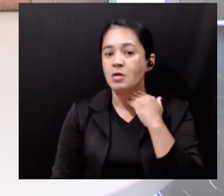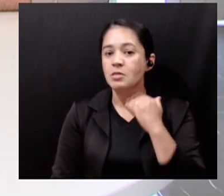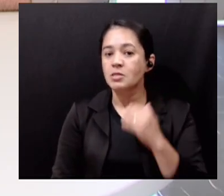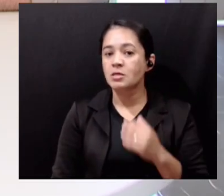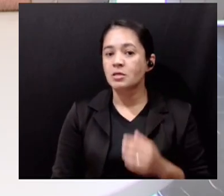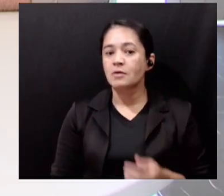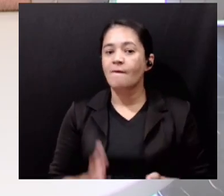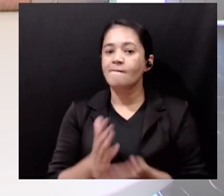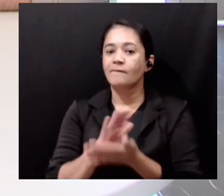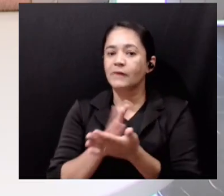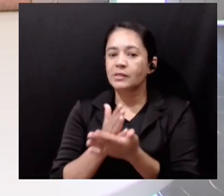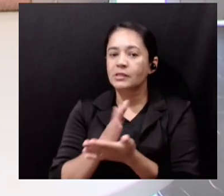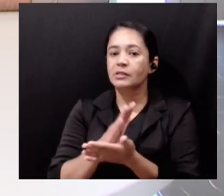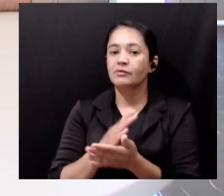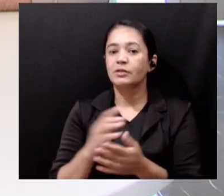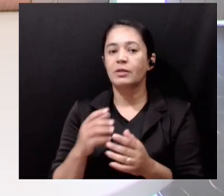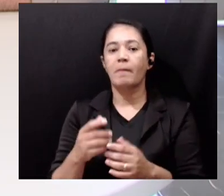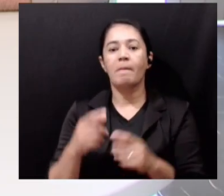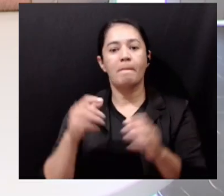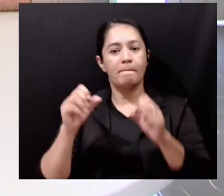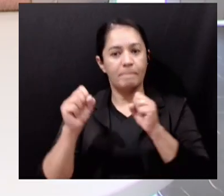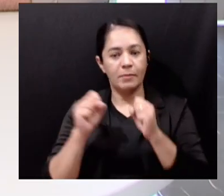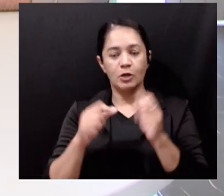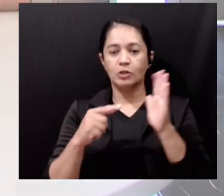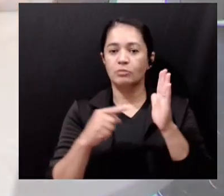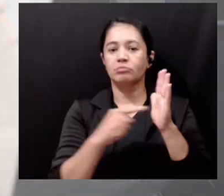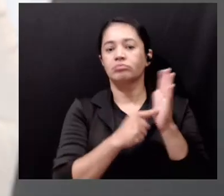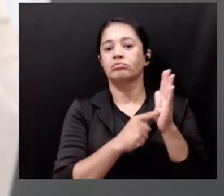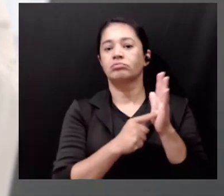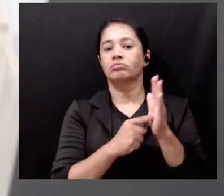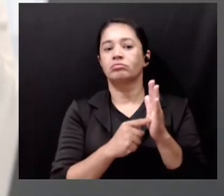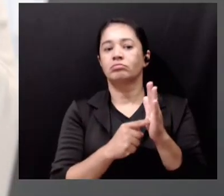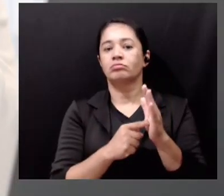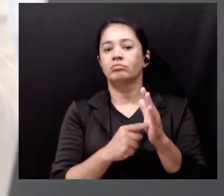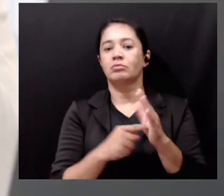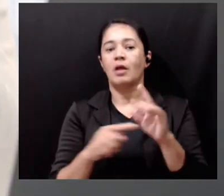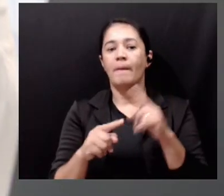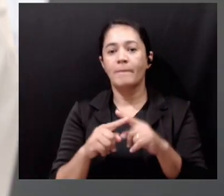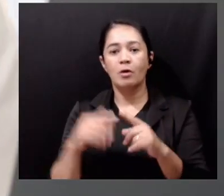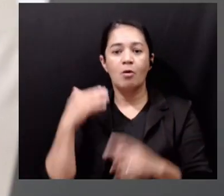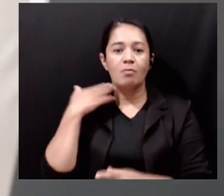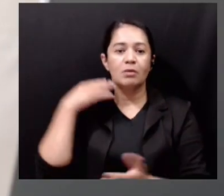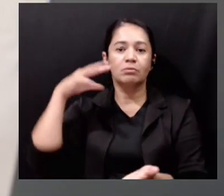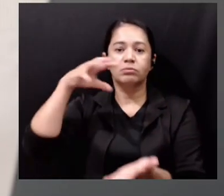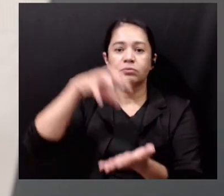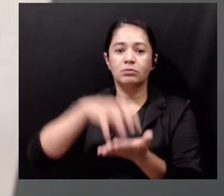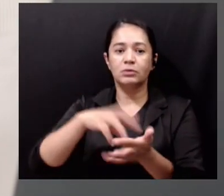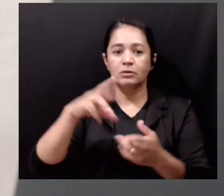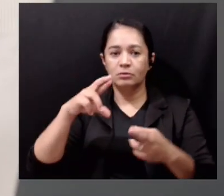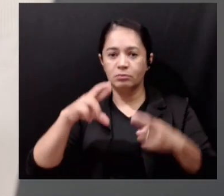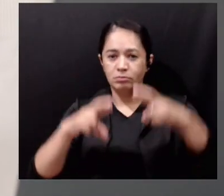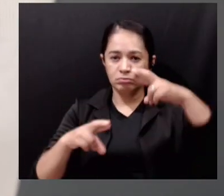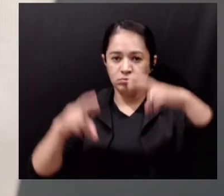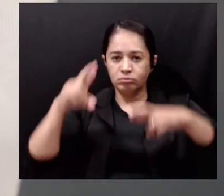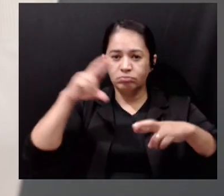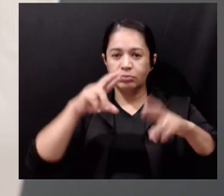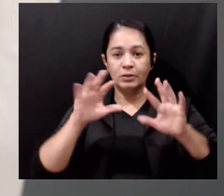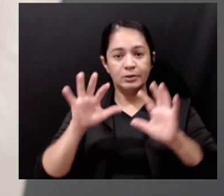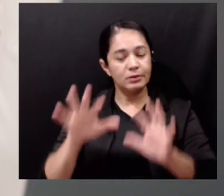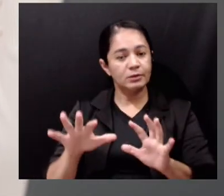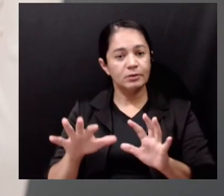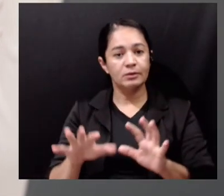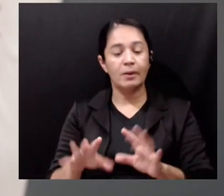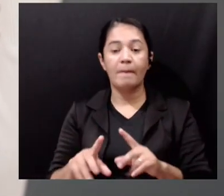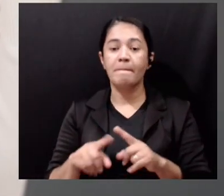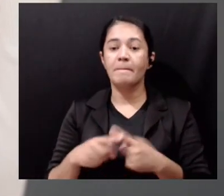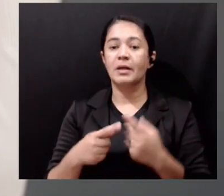Banco Central, que é o Banco Central que regula, né, que normalmente atua nesse tipo de situação. Mas lembrando que tem uma lei que garante